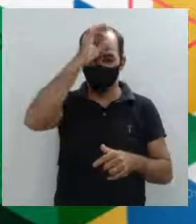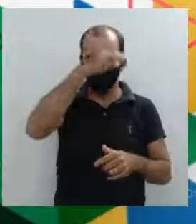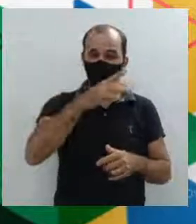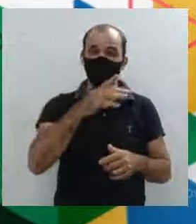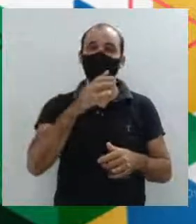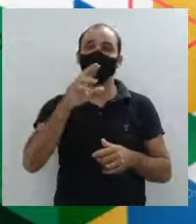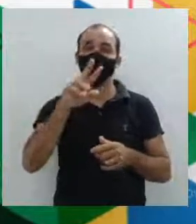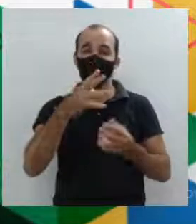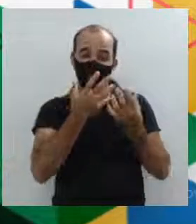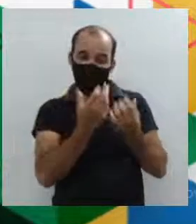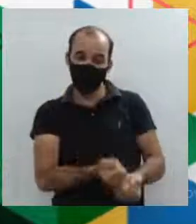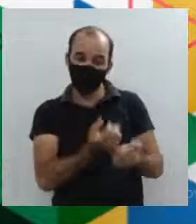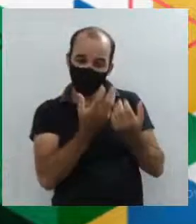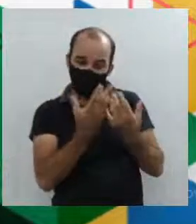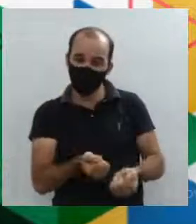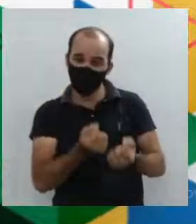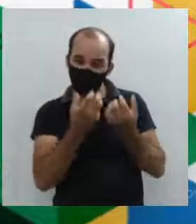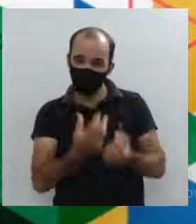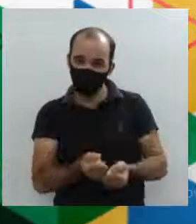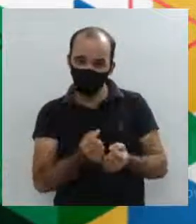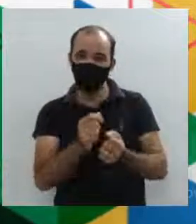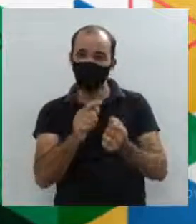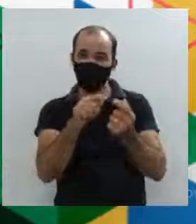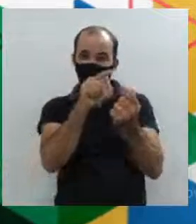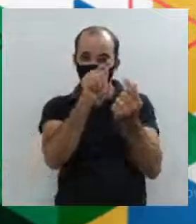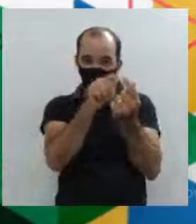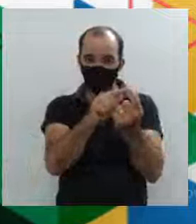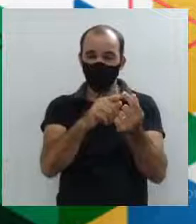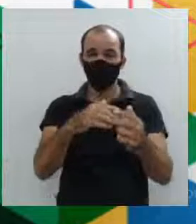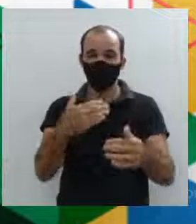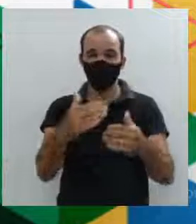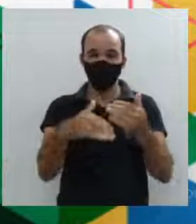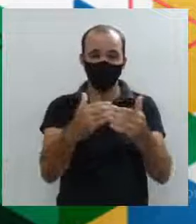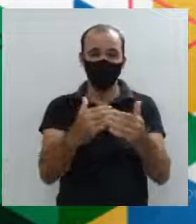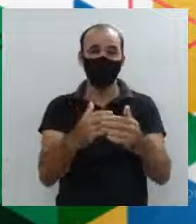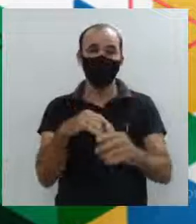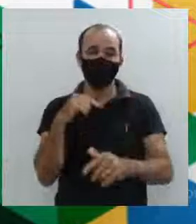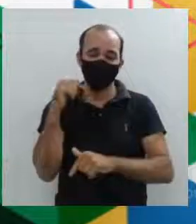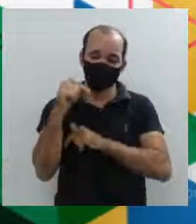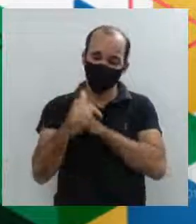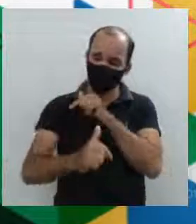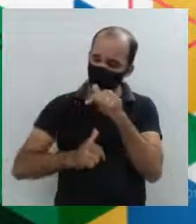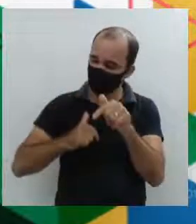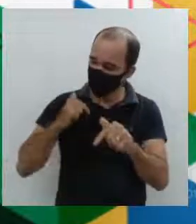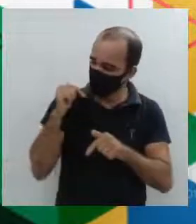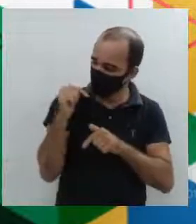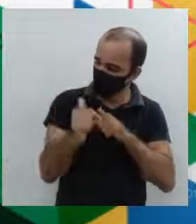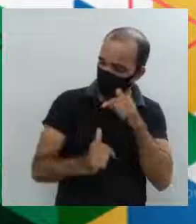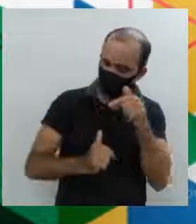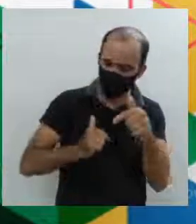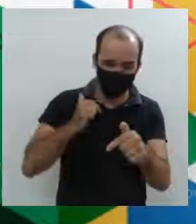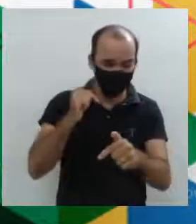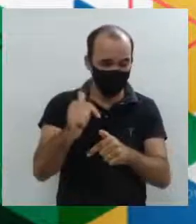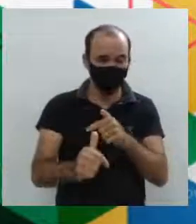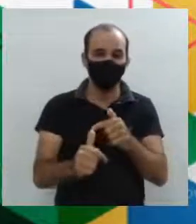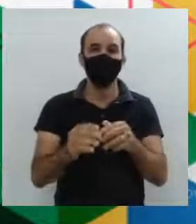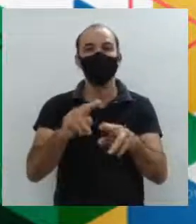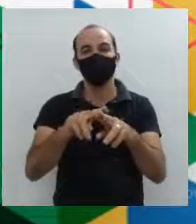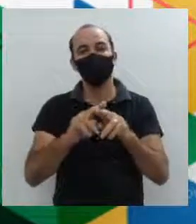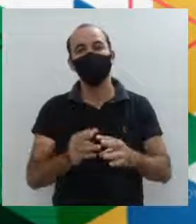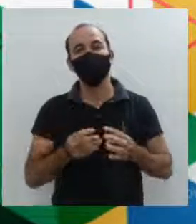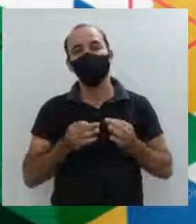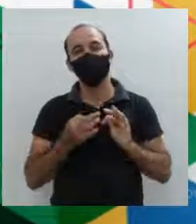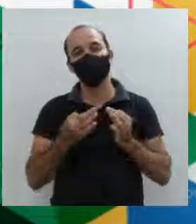acumulação, quando você começa a ter um trabalho intensivo a partir das novas